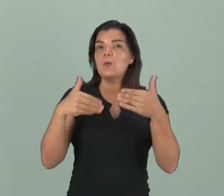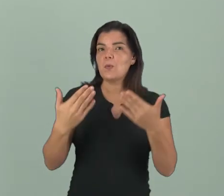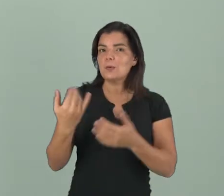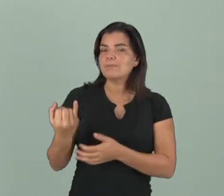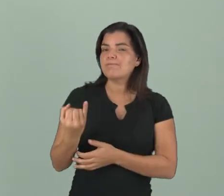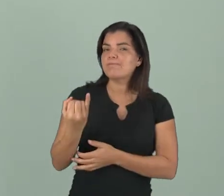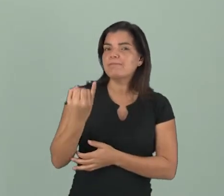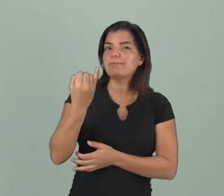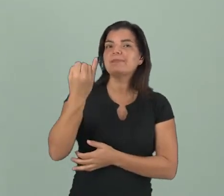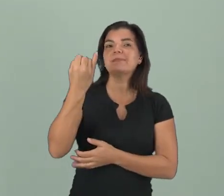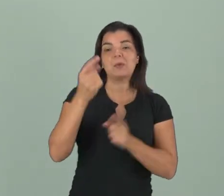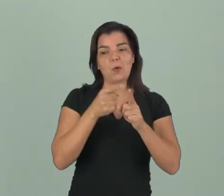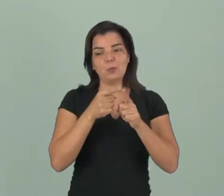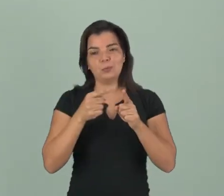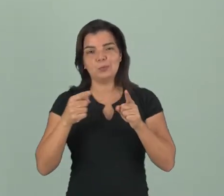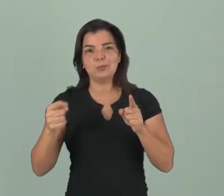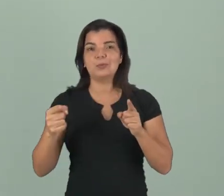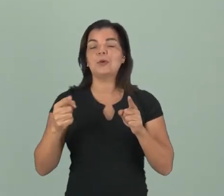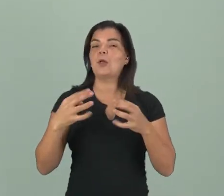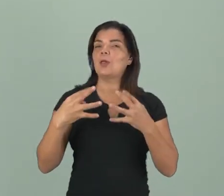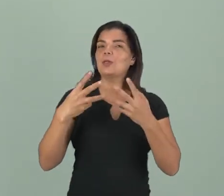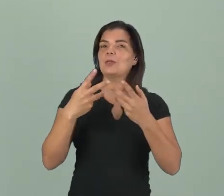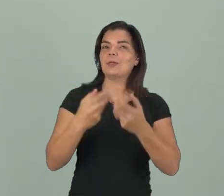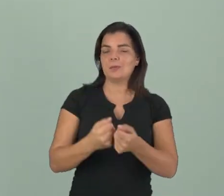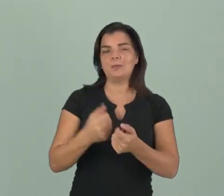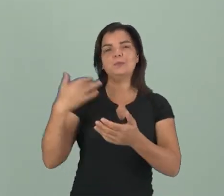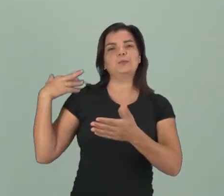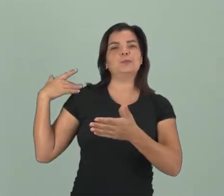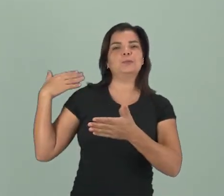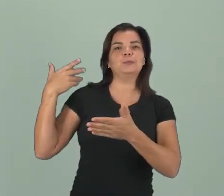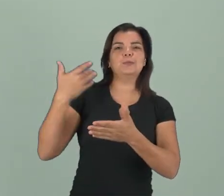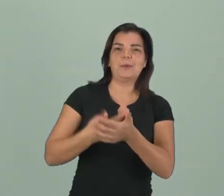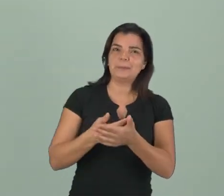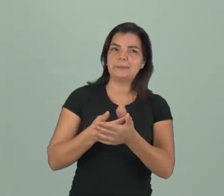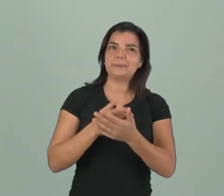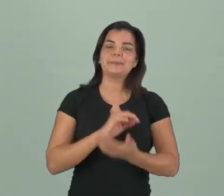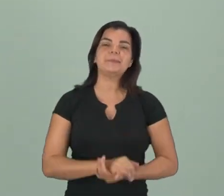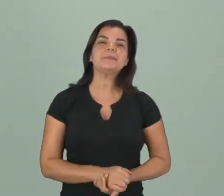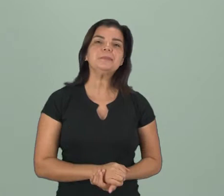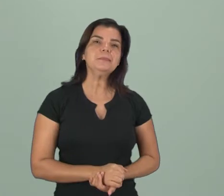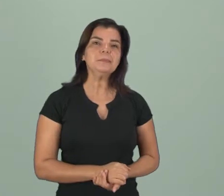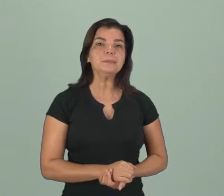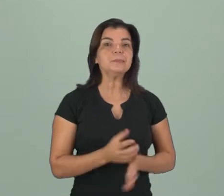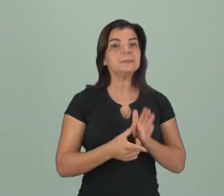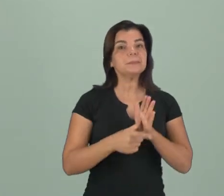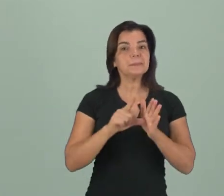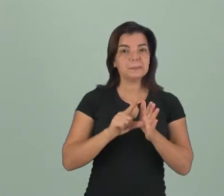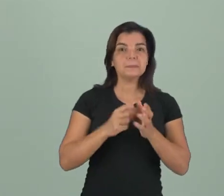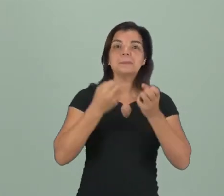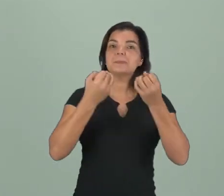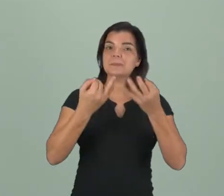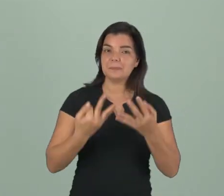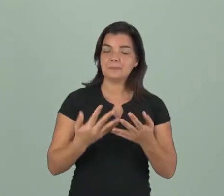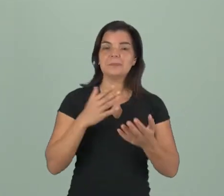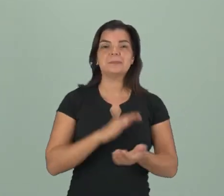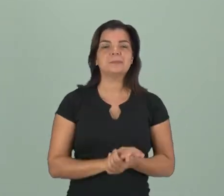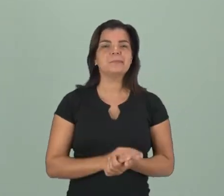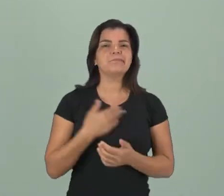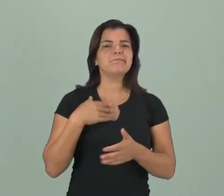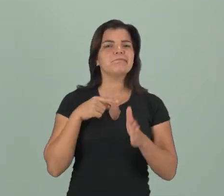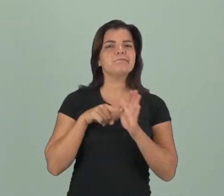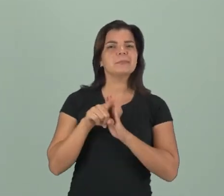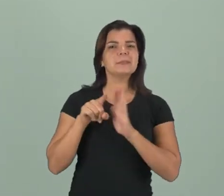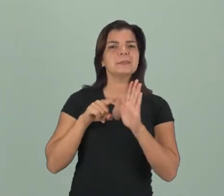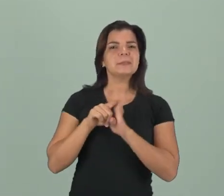foram os Marcos importantes em toda essa história da língua inglesa quem só vamos lá antes da gente iniciar vamos fazer